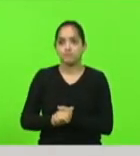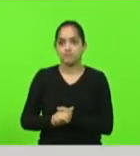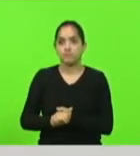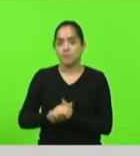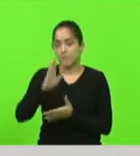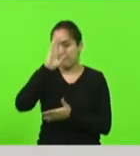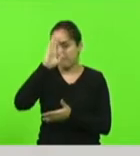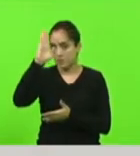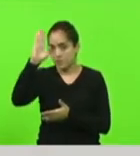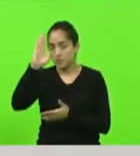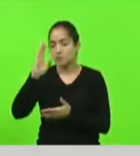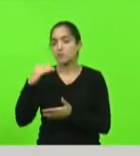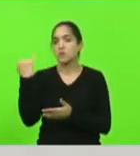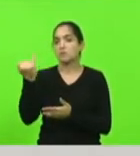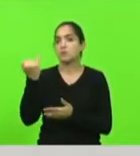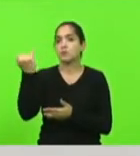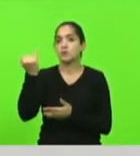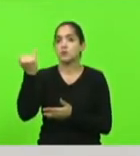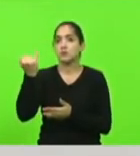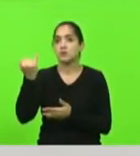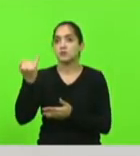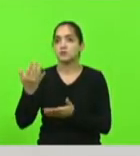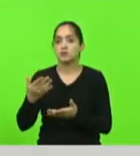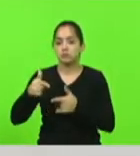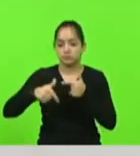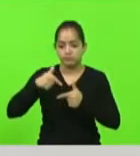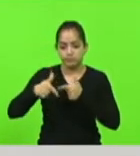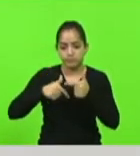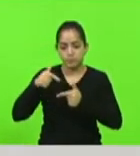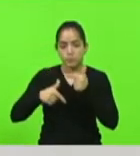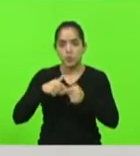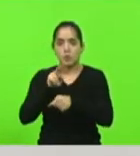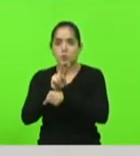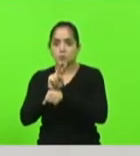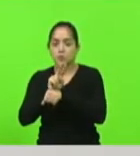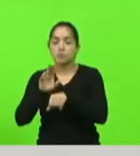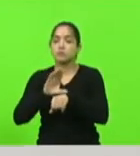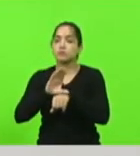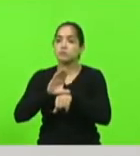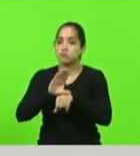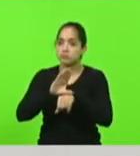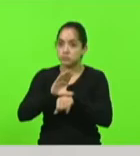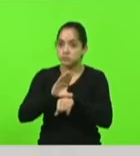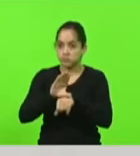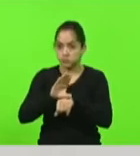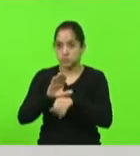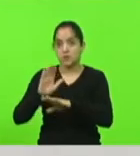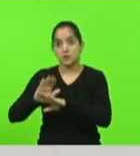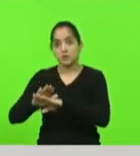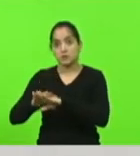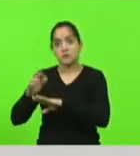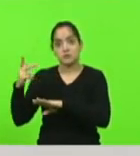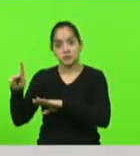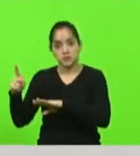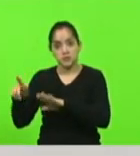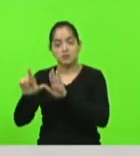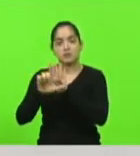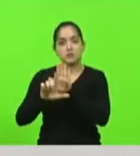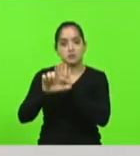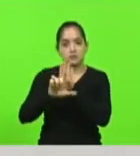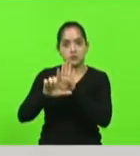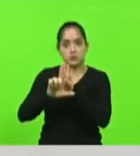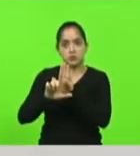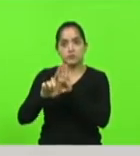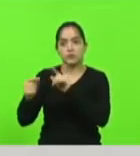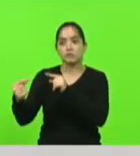primordial e fundamental, servir como guardião da Constituição e zelar para que as ações do Executivo e Legislativo estejam